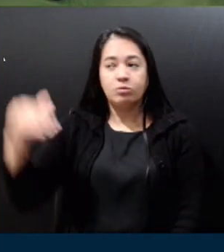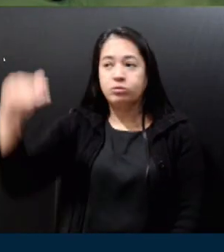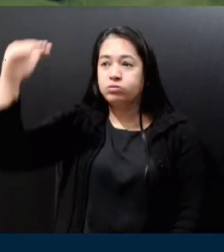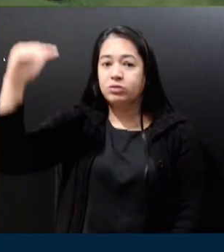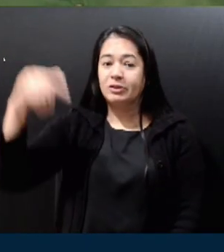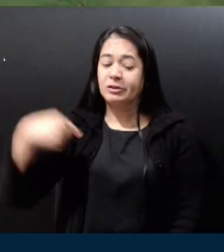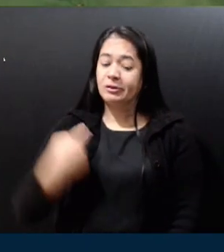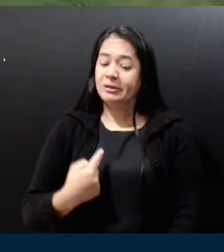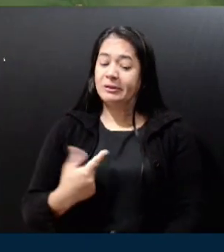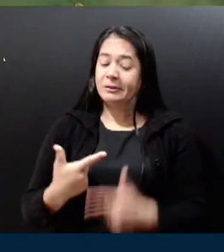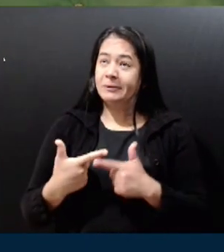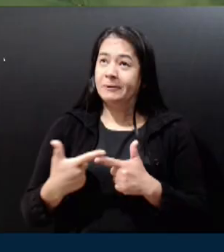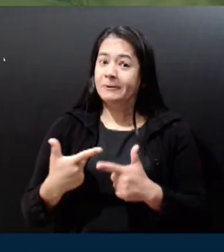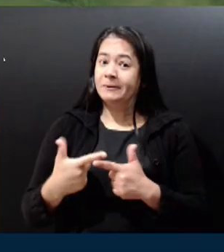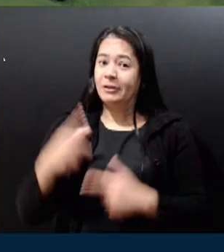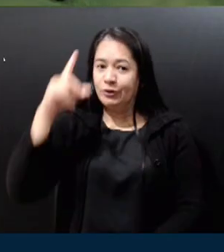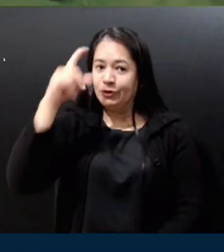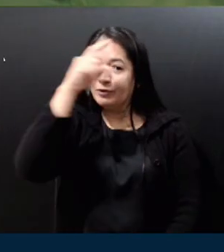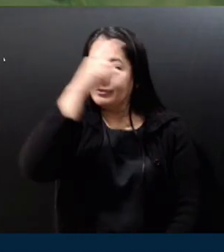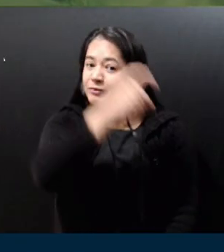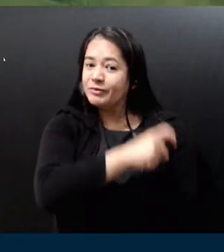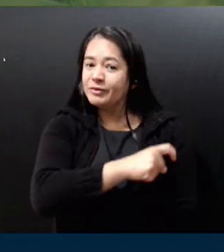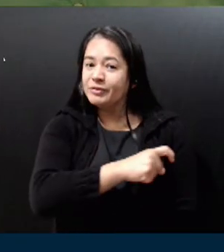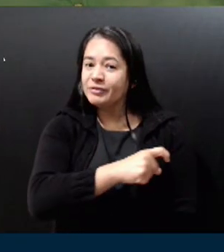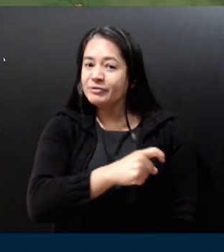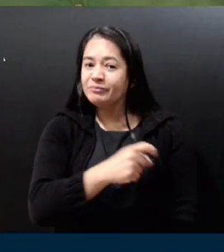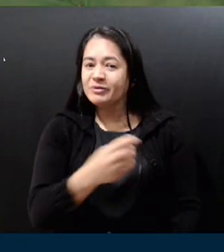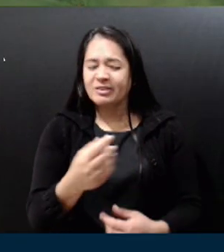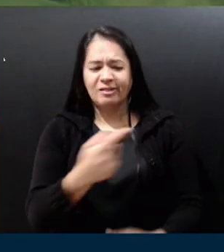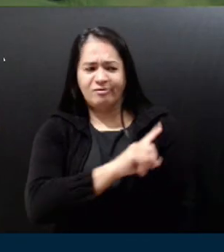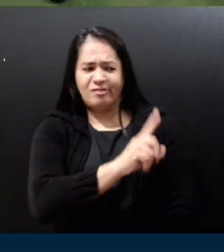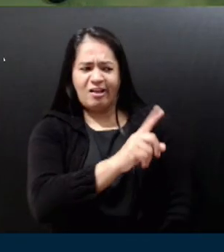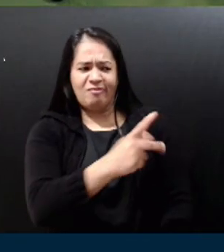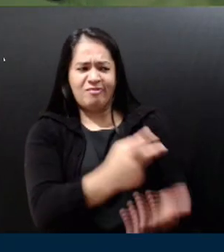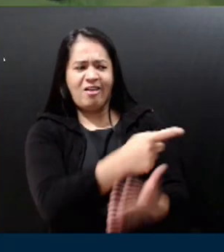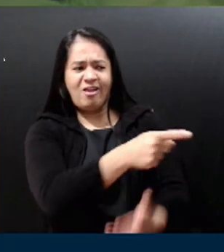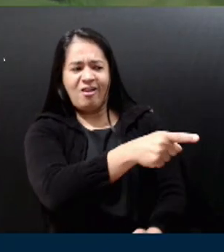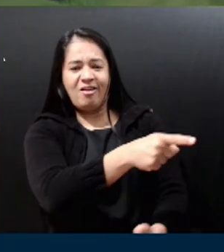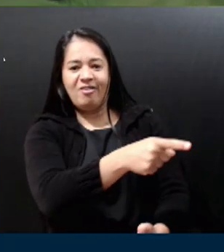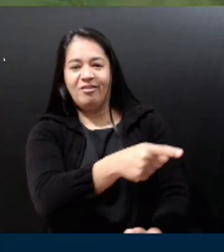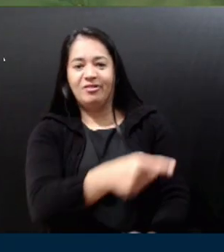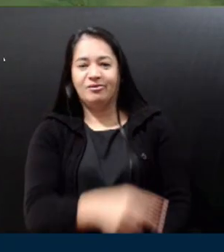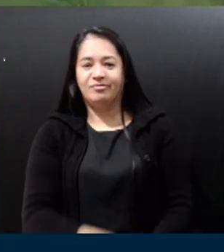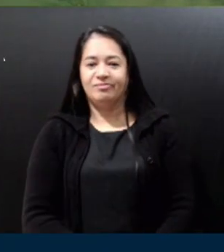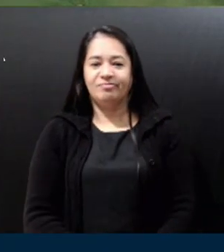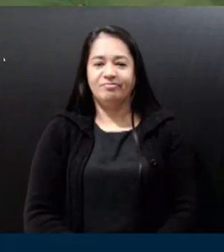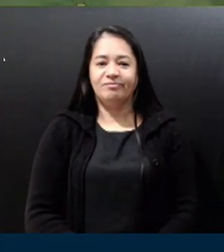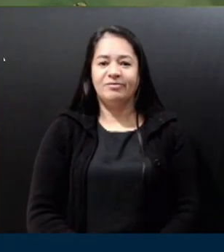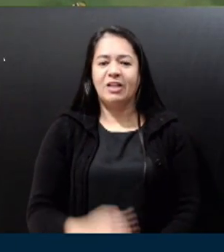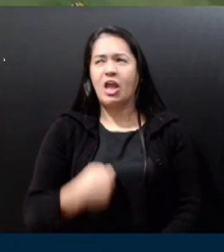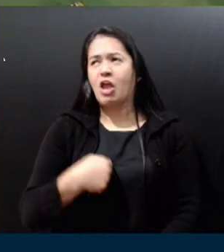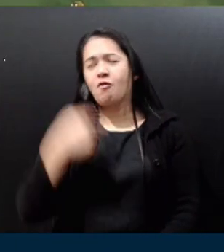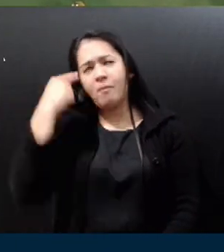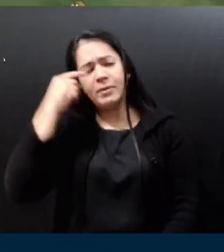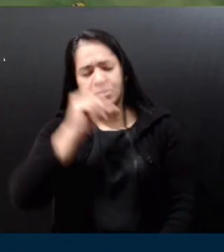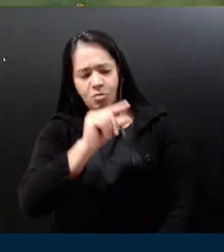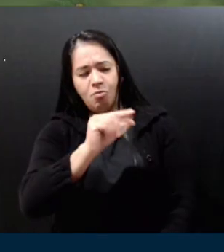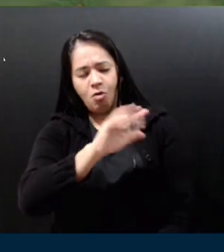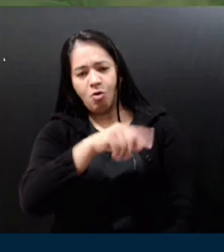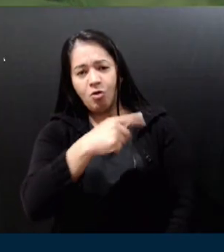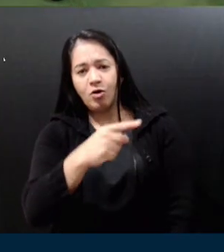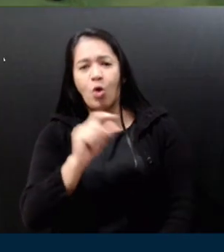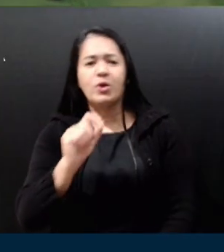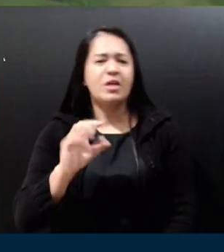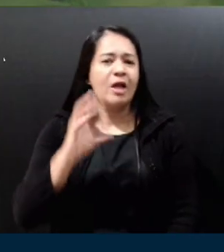assim, tipo, não tá certo, não, eu vou pensar um pouco. O que que acontece? Qual que é a sua avaliação